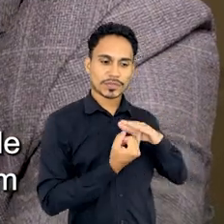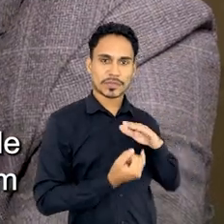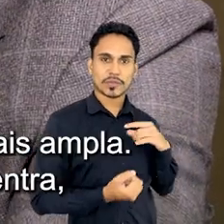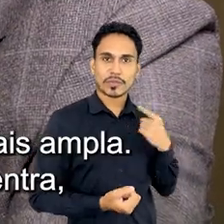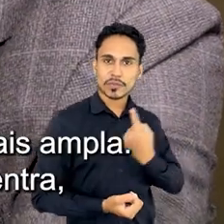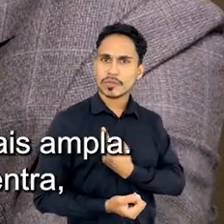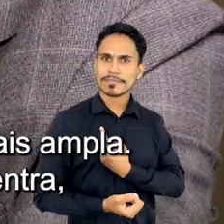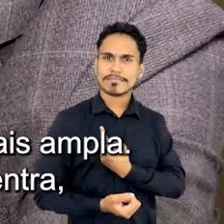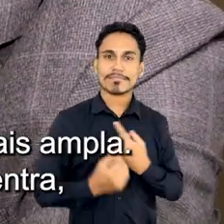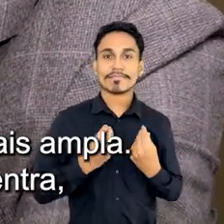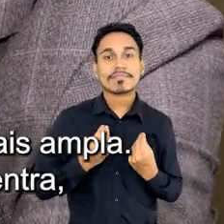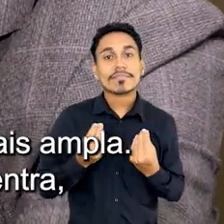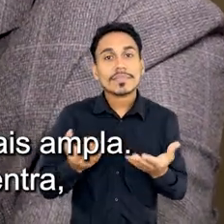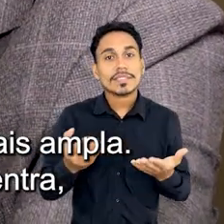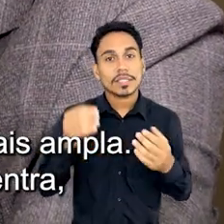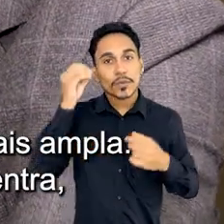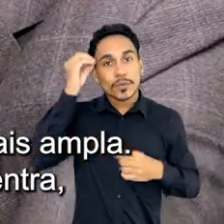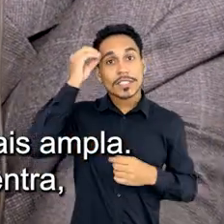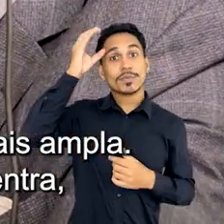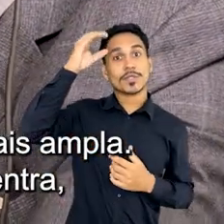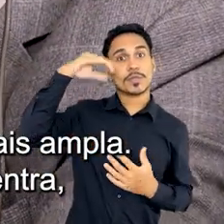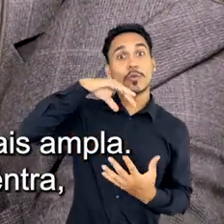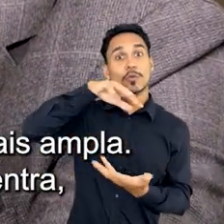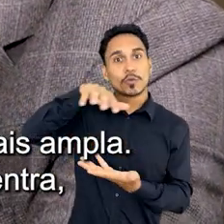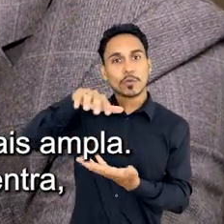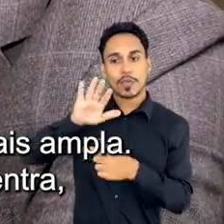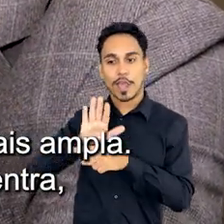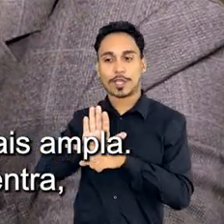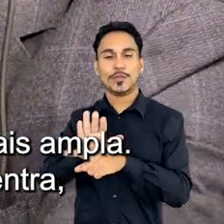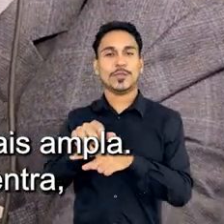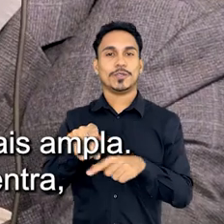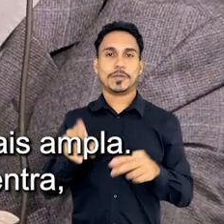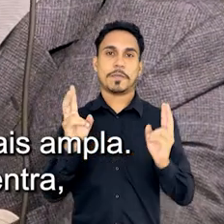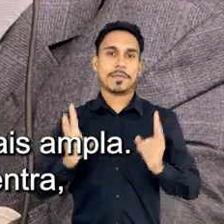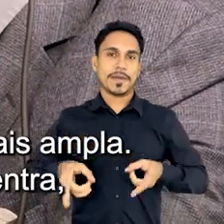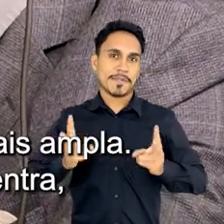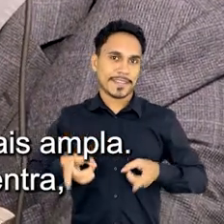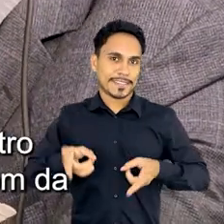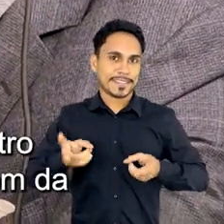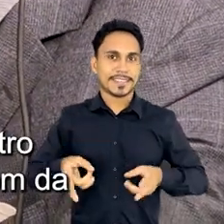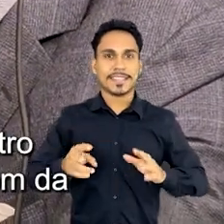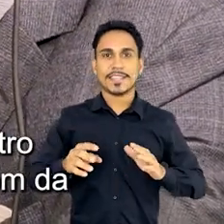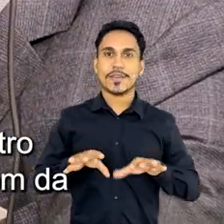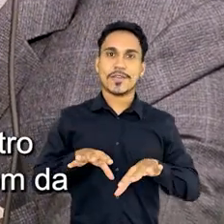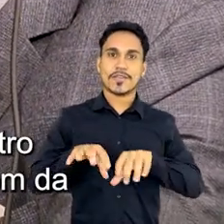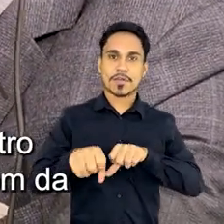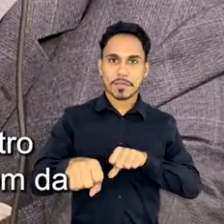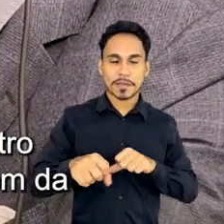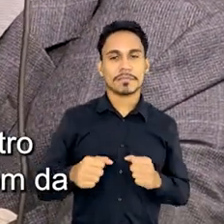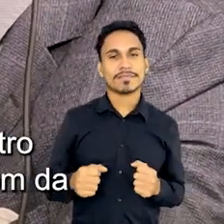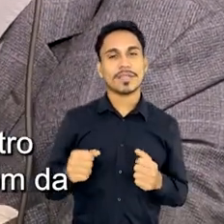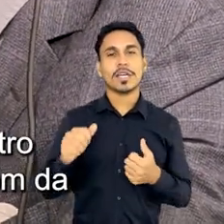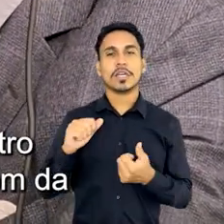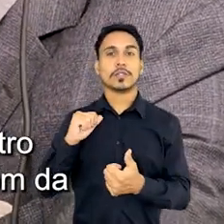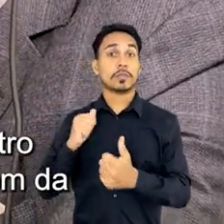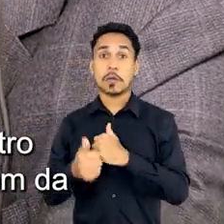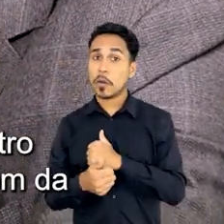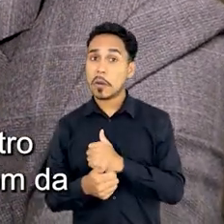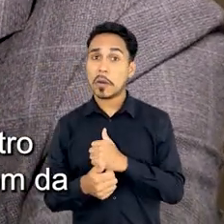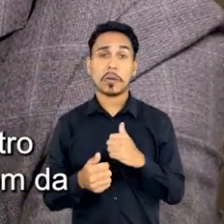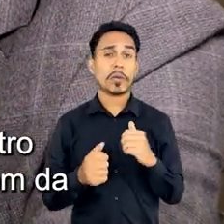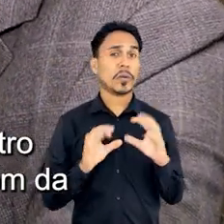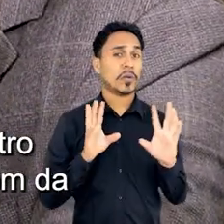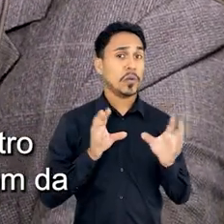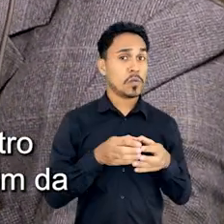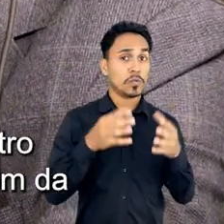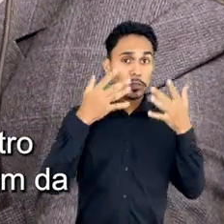mas de acesso a uma compreensão do mundo de maneira mais Ampla isso também o faz permanecer e nessa hora entra como você comenta o esporte o grupo de